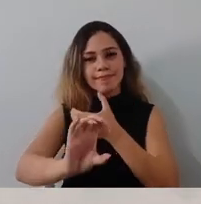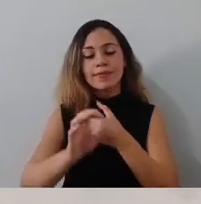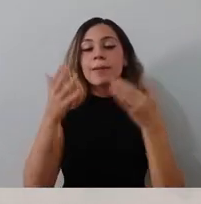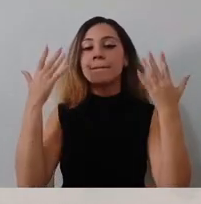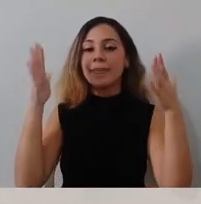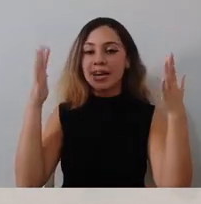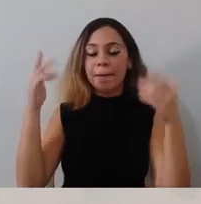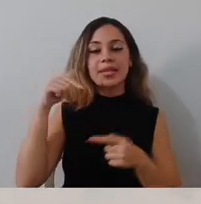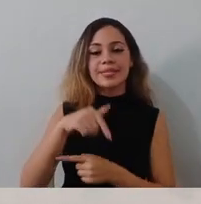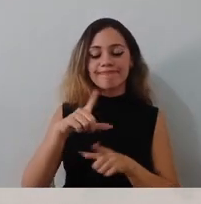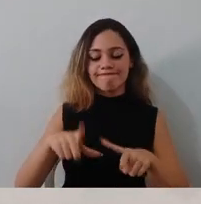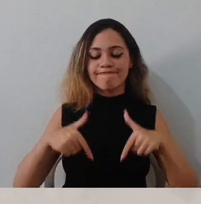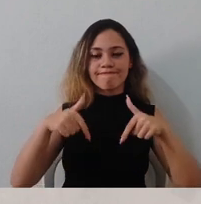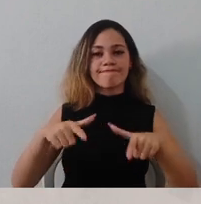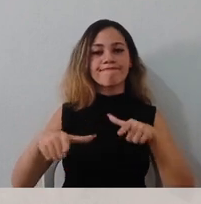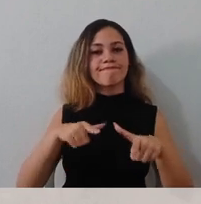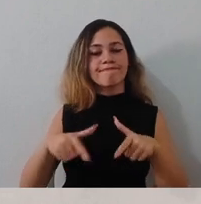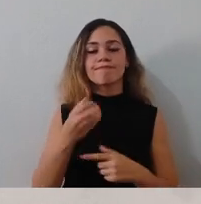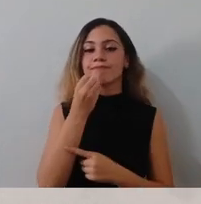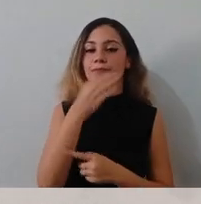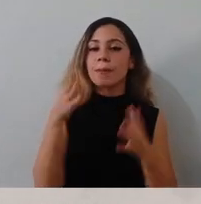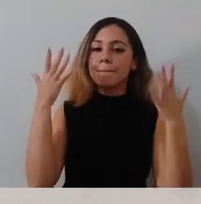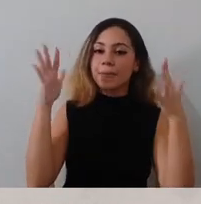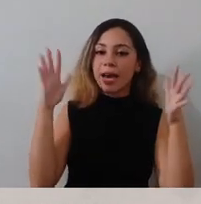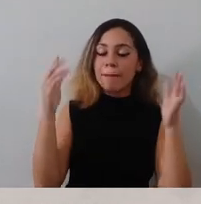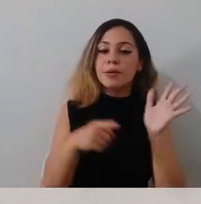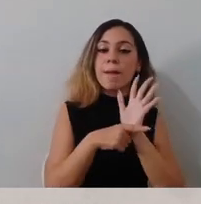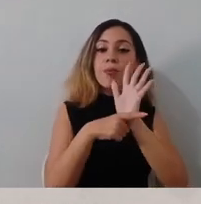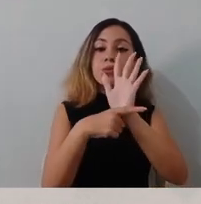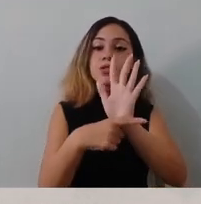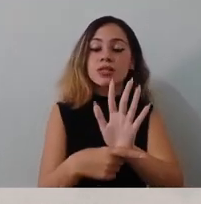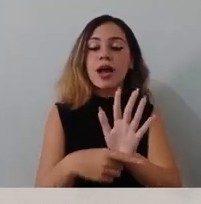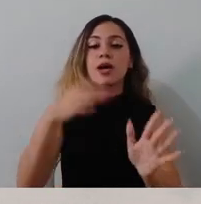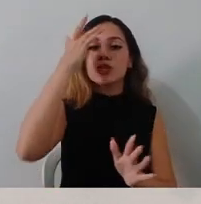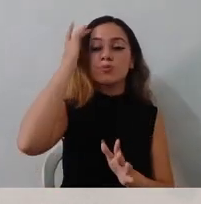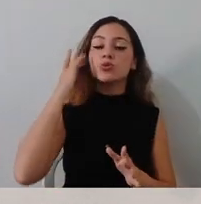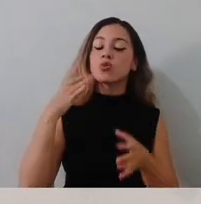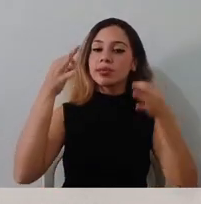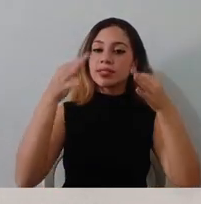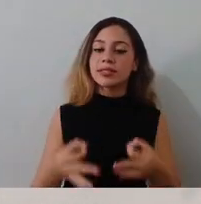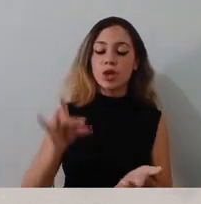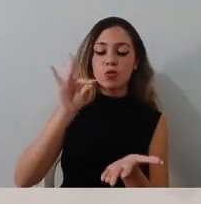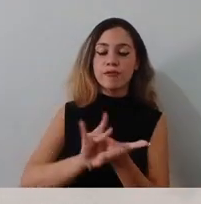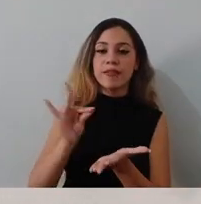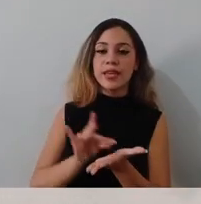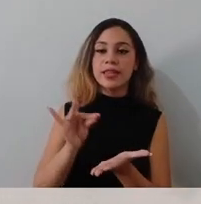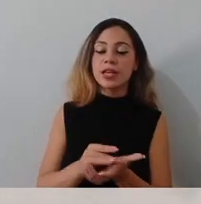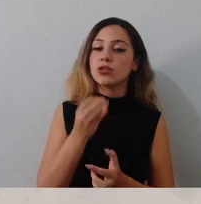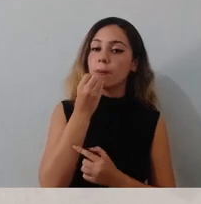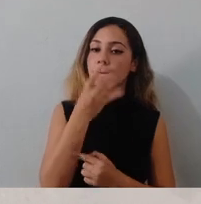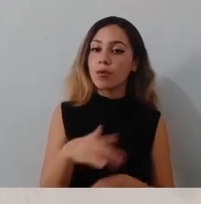bom. Parabéns por esse excelente trabalho, parabéns por levar informação de qualidade e de forma